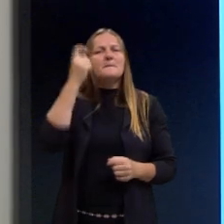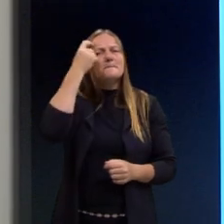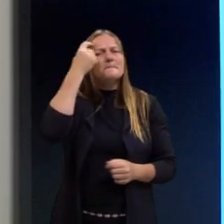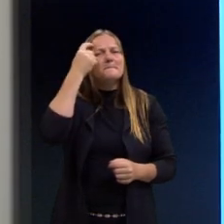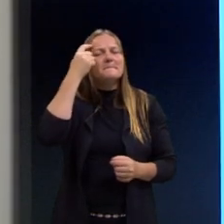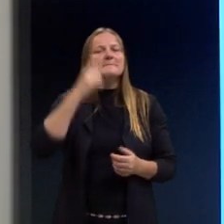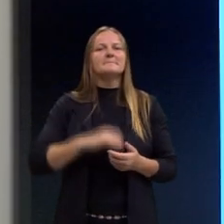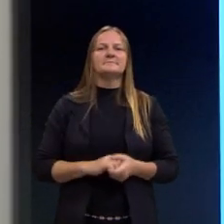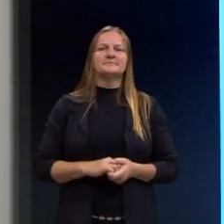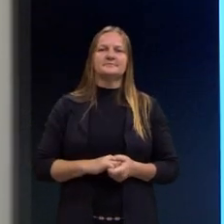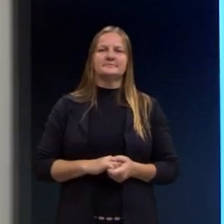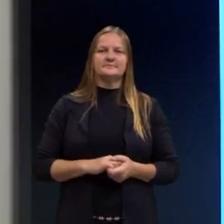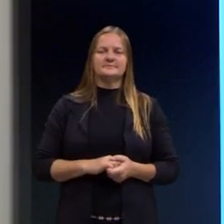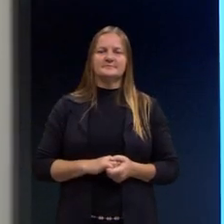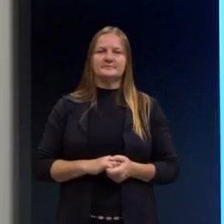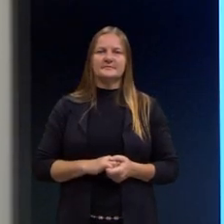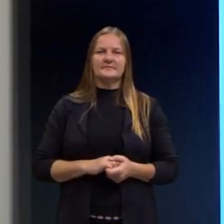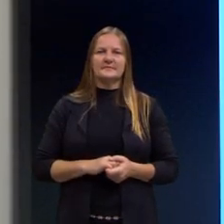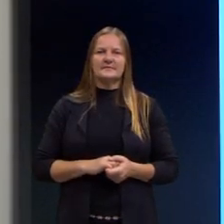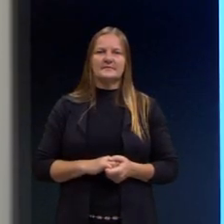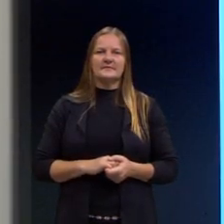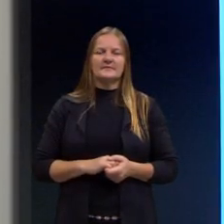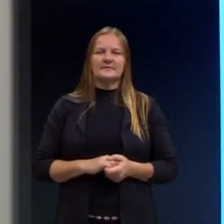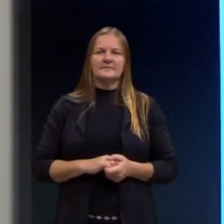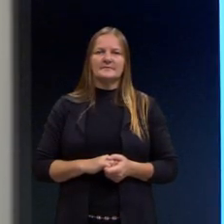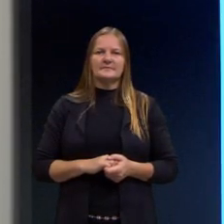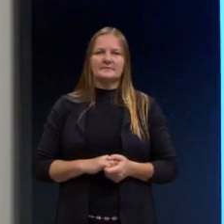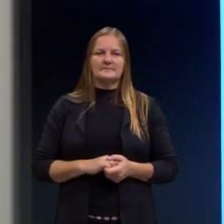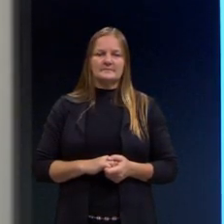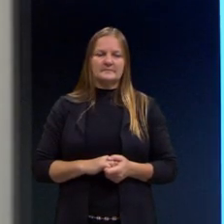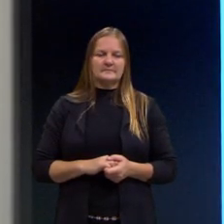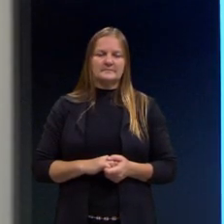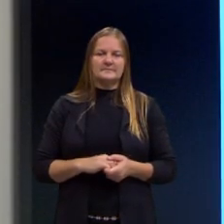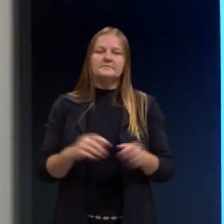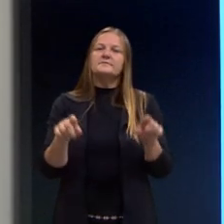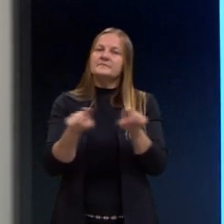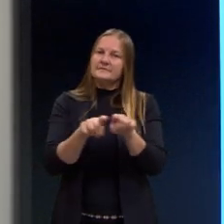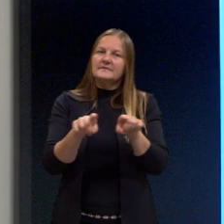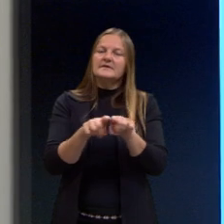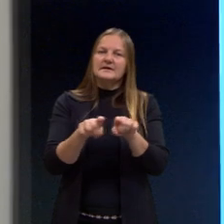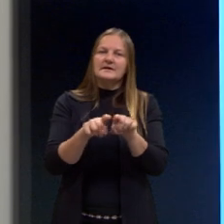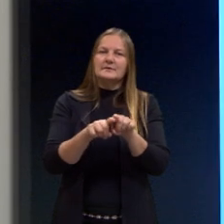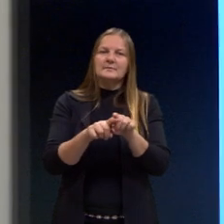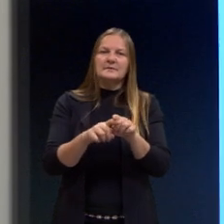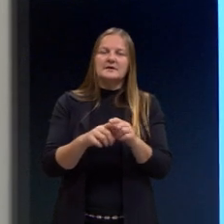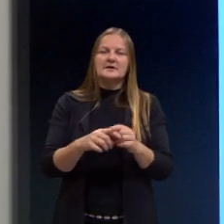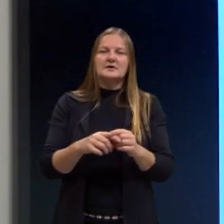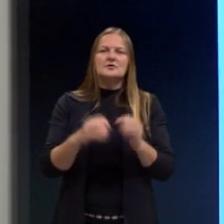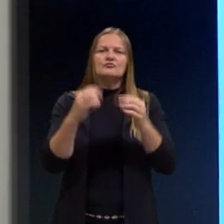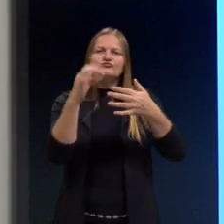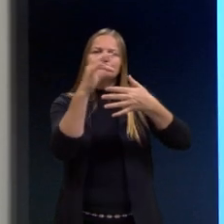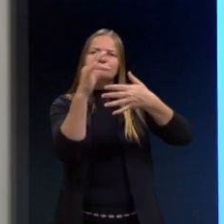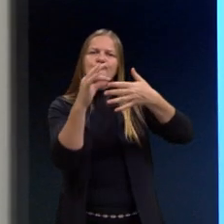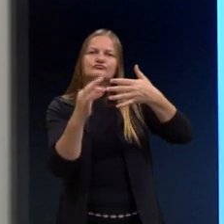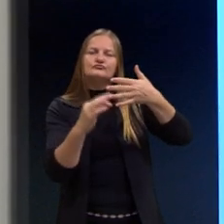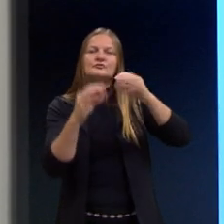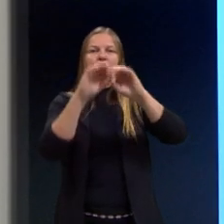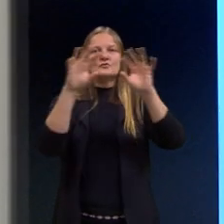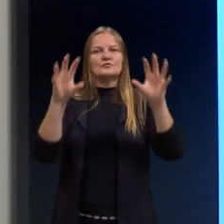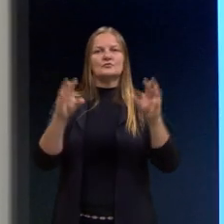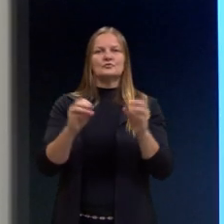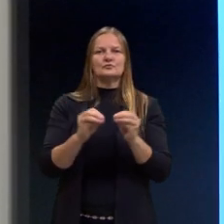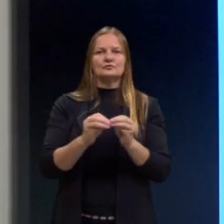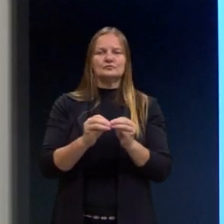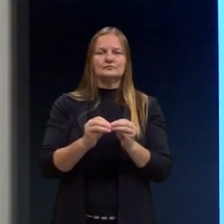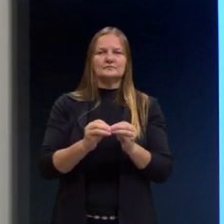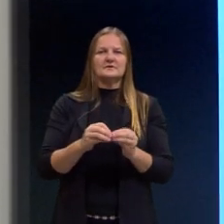pensado e aí a gente vai pensar também nos itens a conclusão Esses